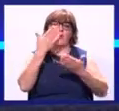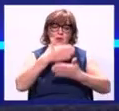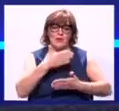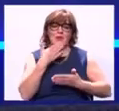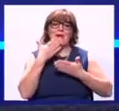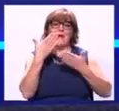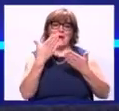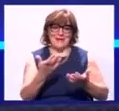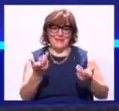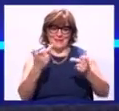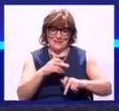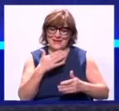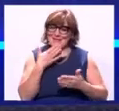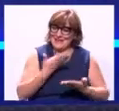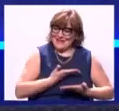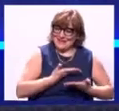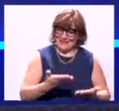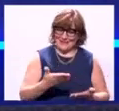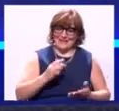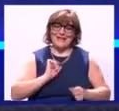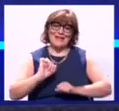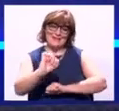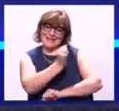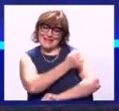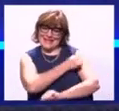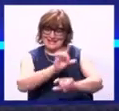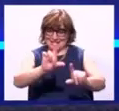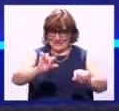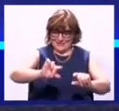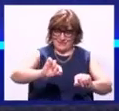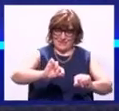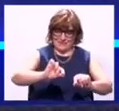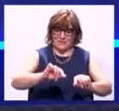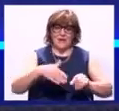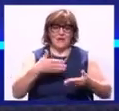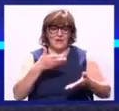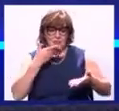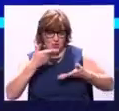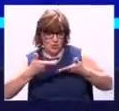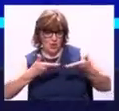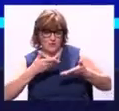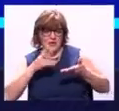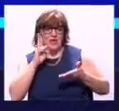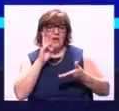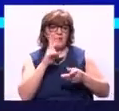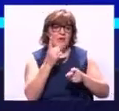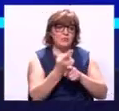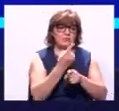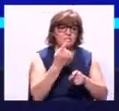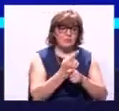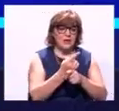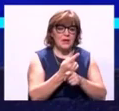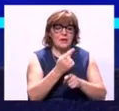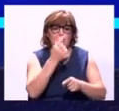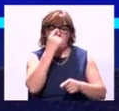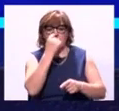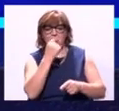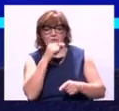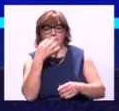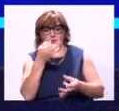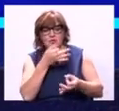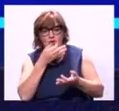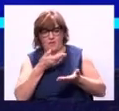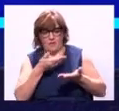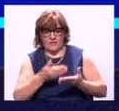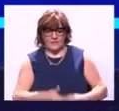aqui. Obrigado no canal, pelo vosso convite. É uma vossa casa, claro. Muito obrigado. Obrigado. Vamos já conversar, só ver aqui uma peça de perfil e vamos à